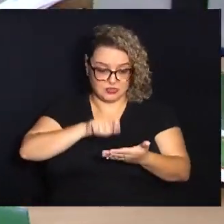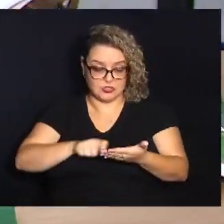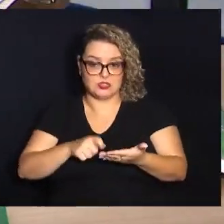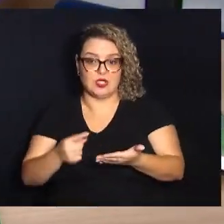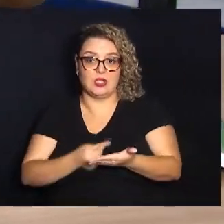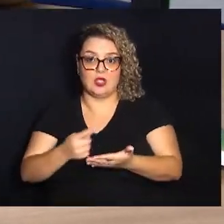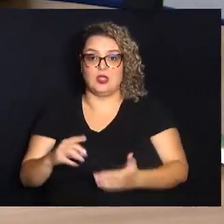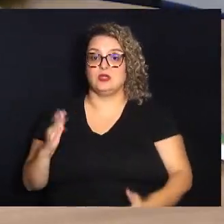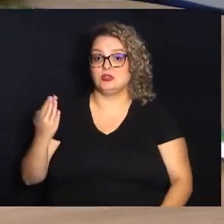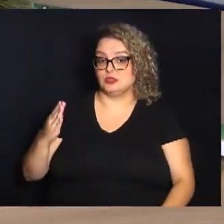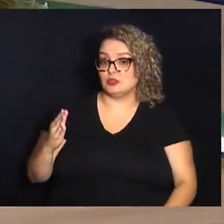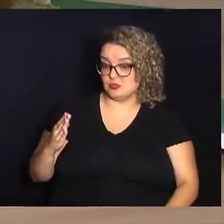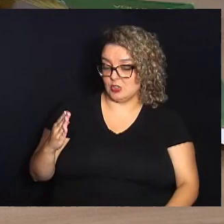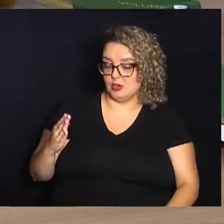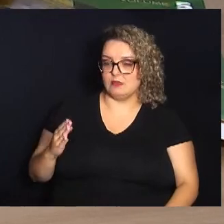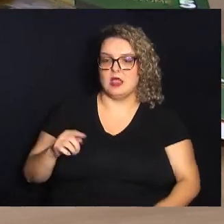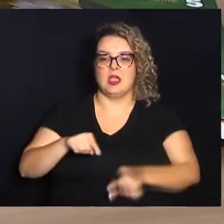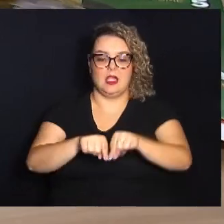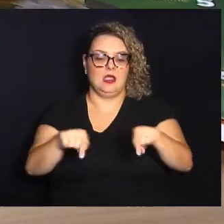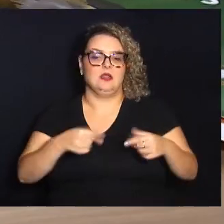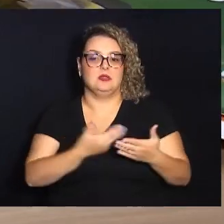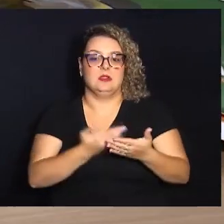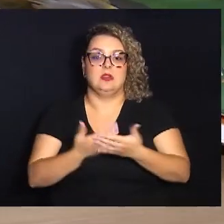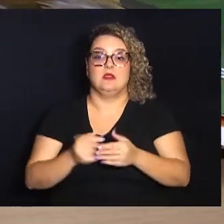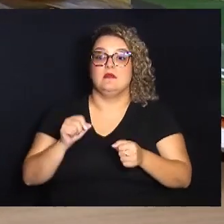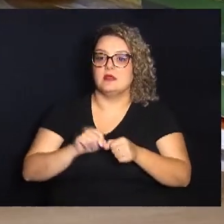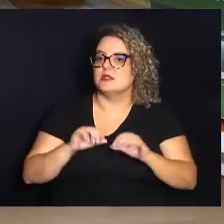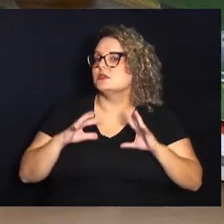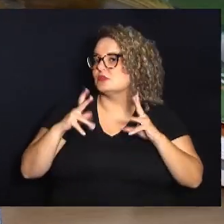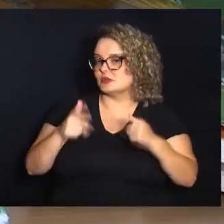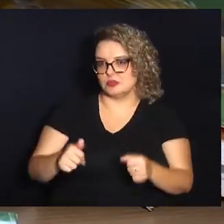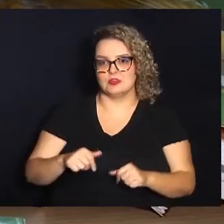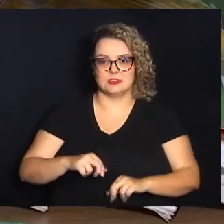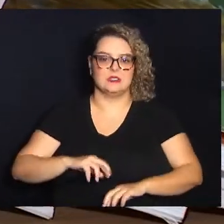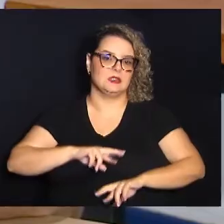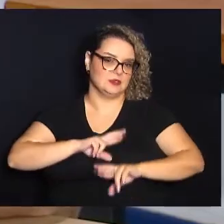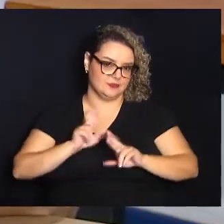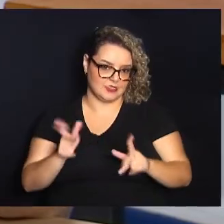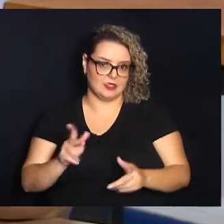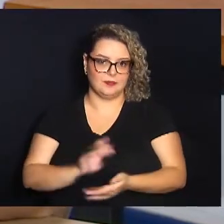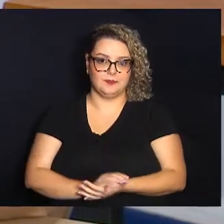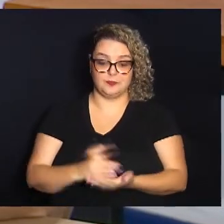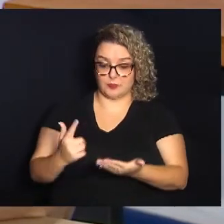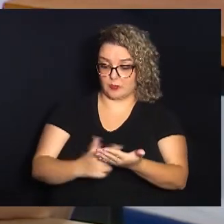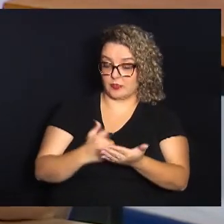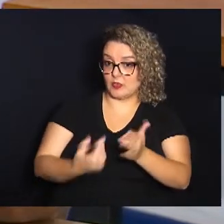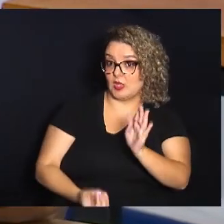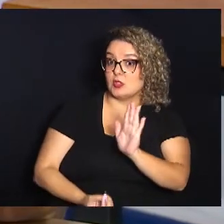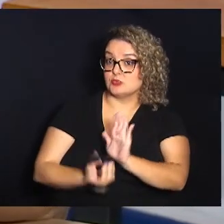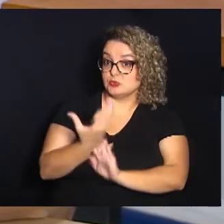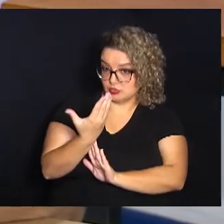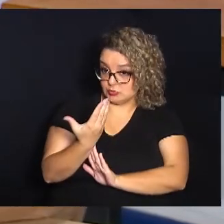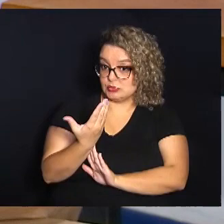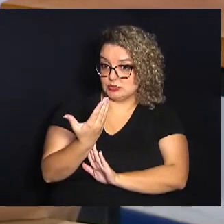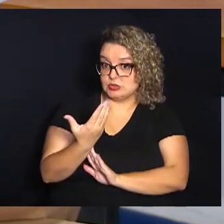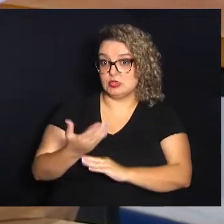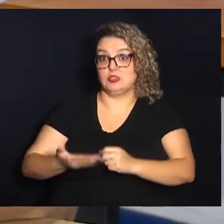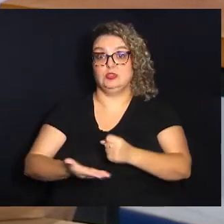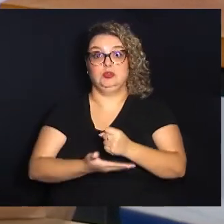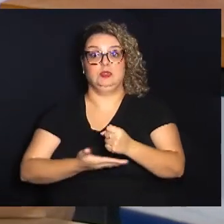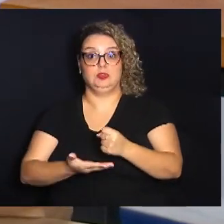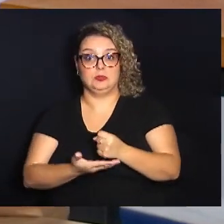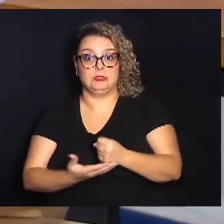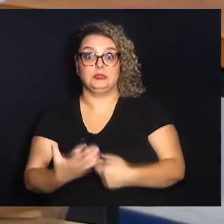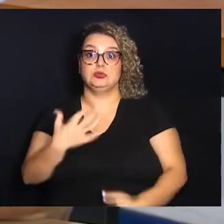escreveu a apostila de biologia, a sala de aula fez toda a diferença. o livro, quando ele é criado